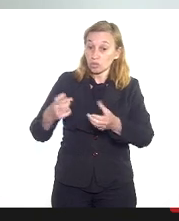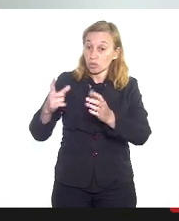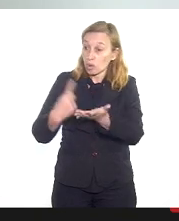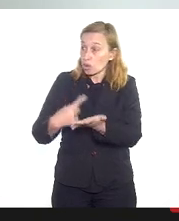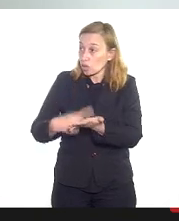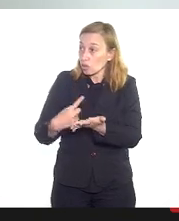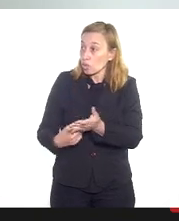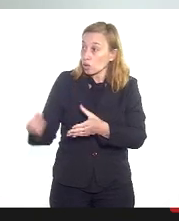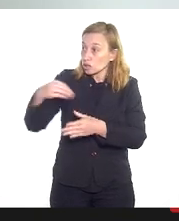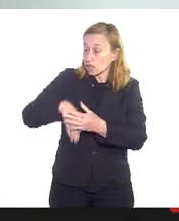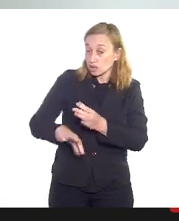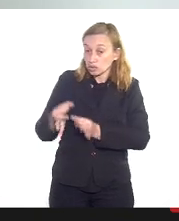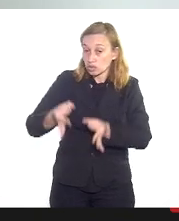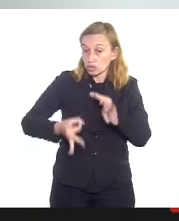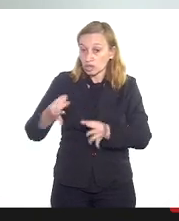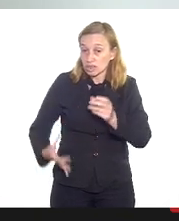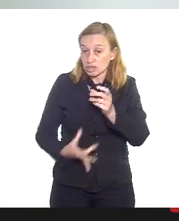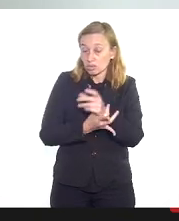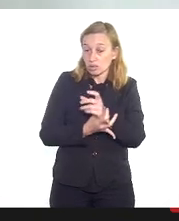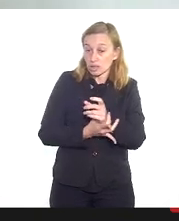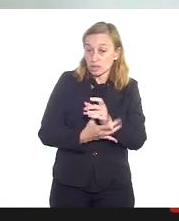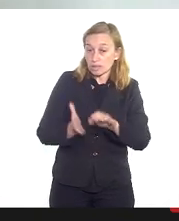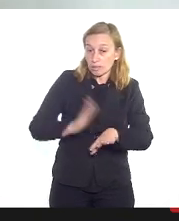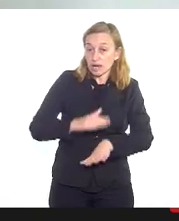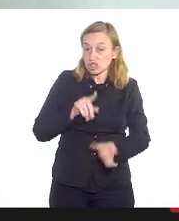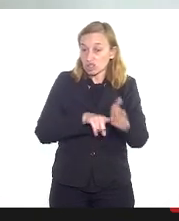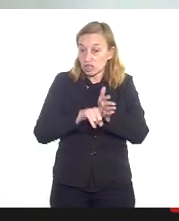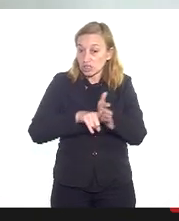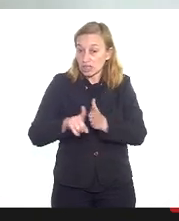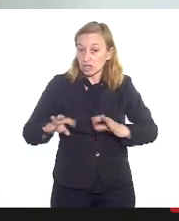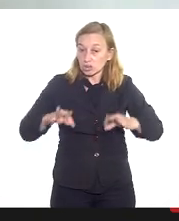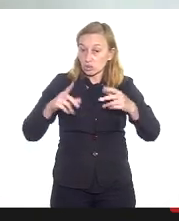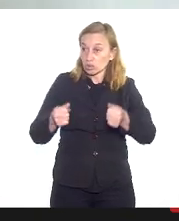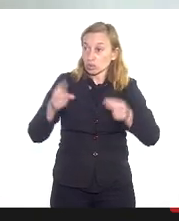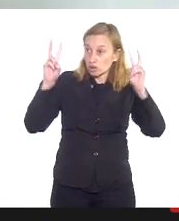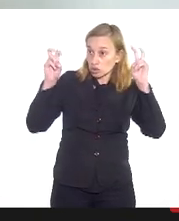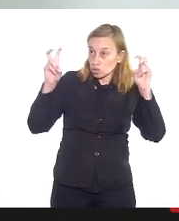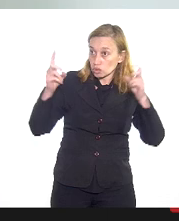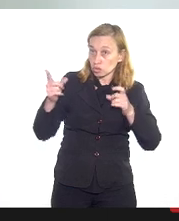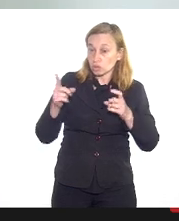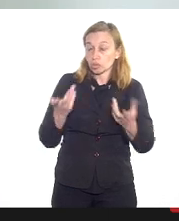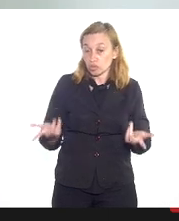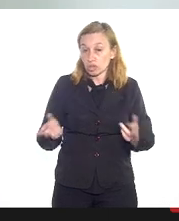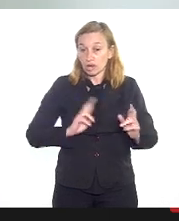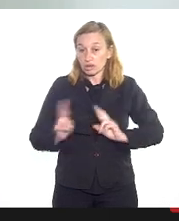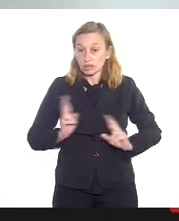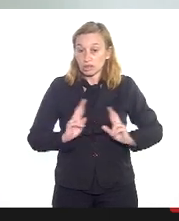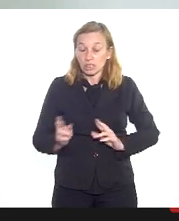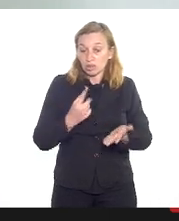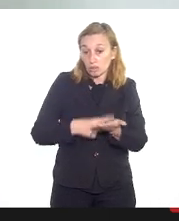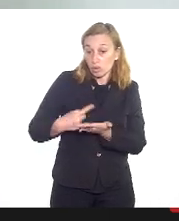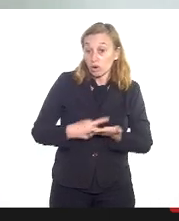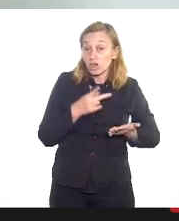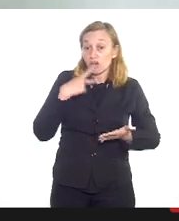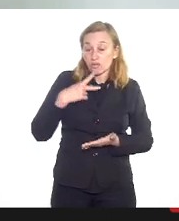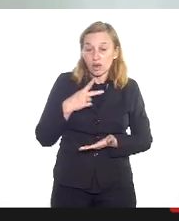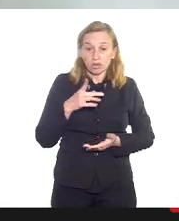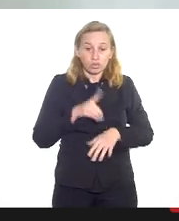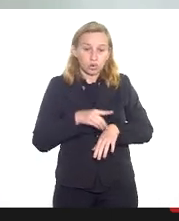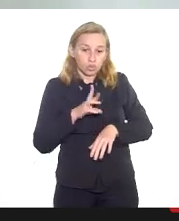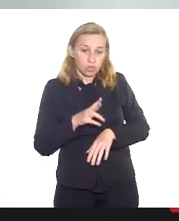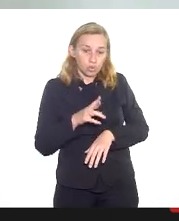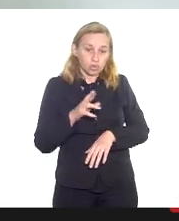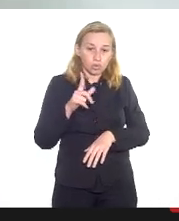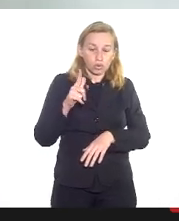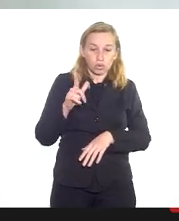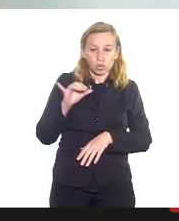do âmbito do judiciário daria mais segurança jurídica para analisar todas as questões relacionadas a eventuais acordos. E eu digo isso porque, doutor